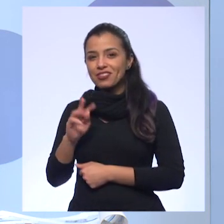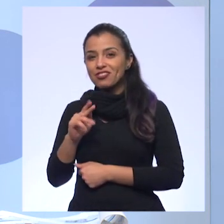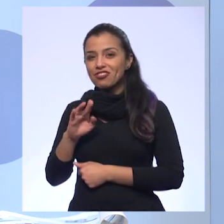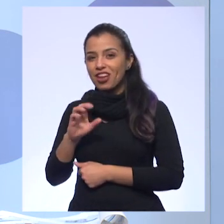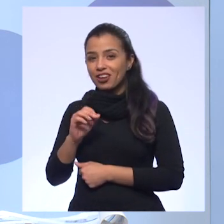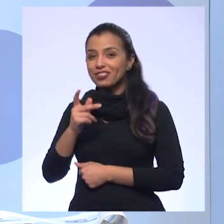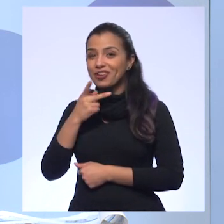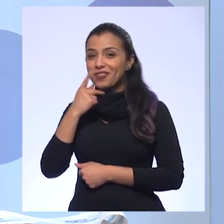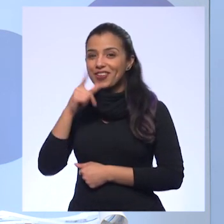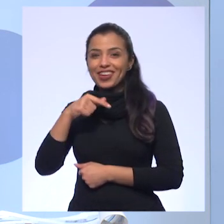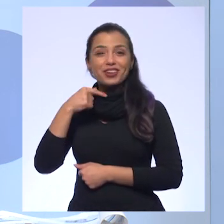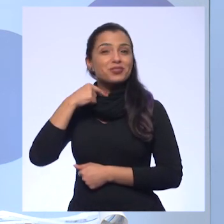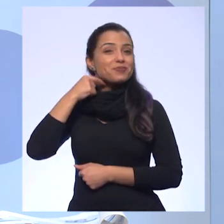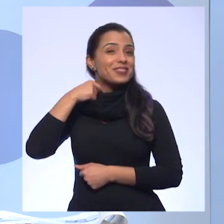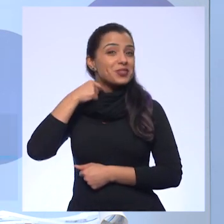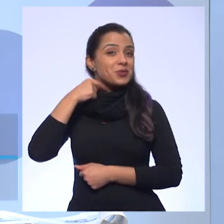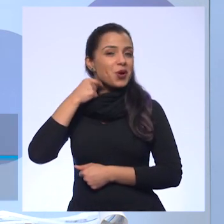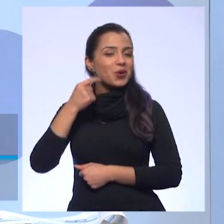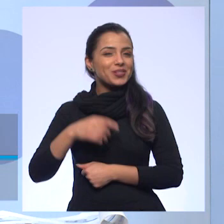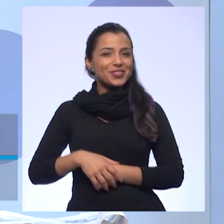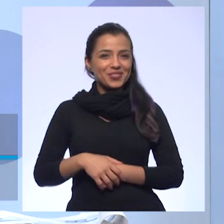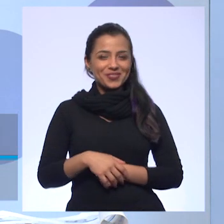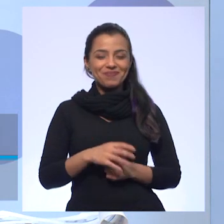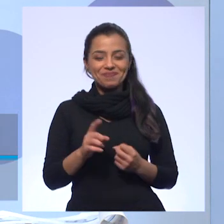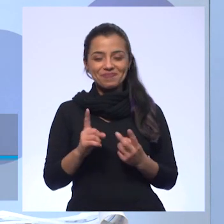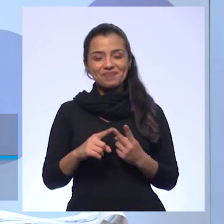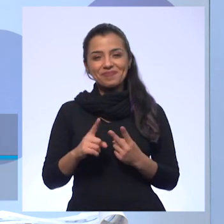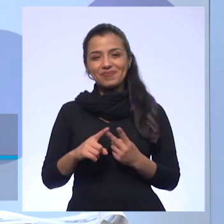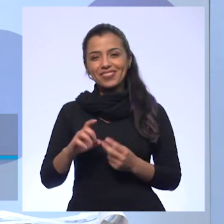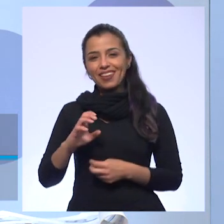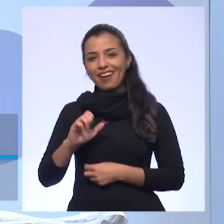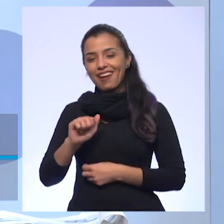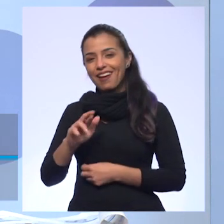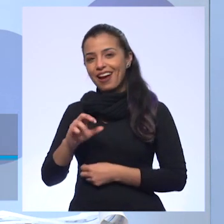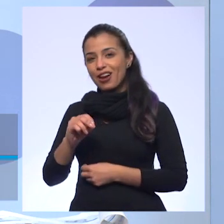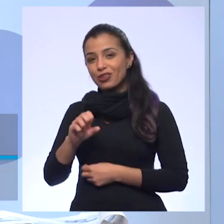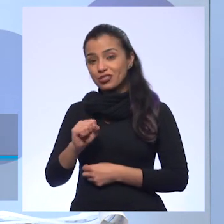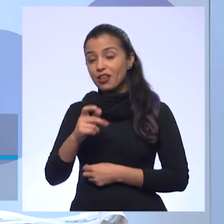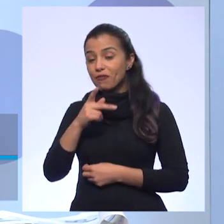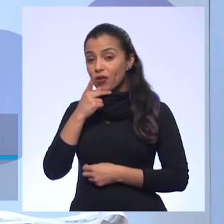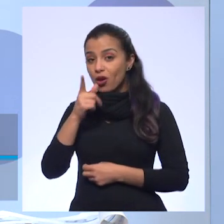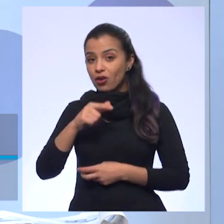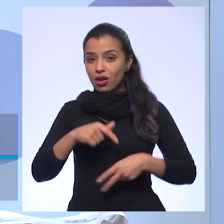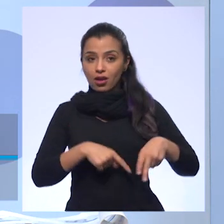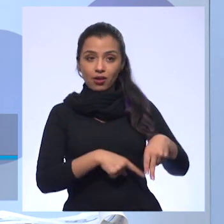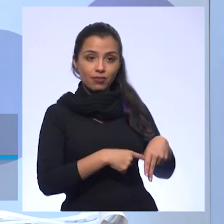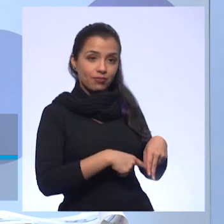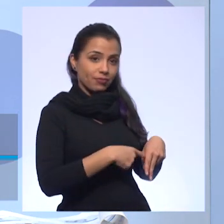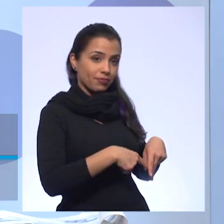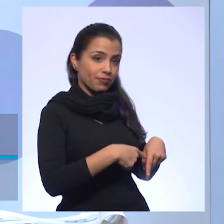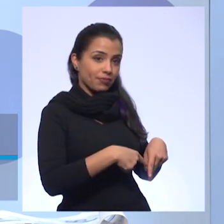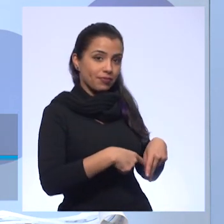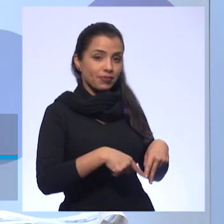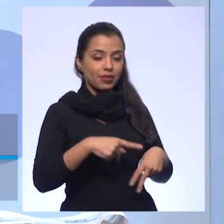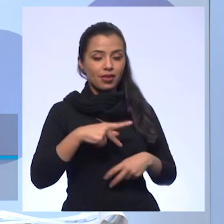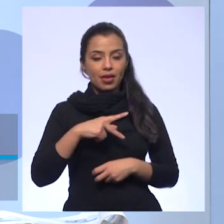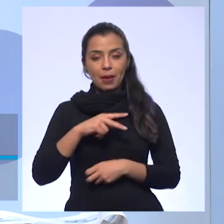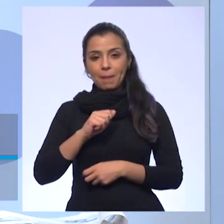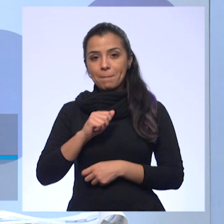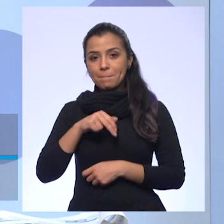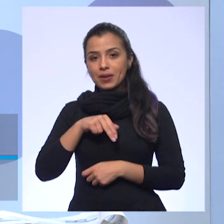pescoço. Aí, o Carlos Henrique falou que era panturrilha. Muita gente falou perna.